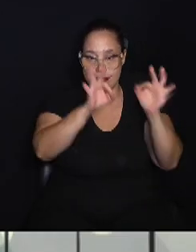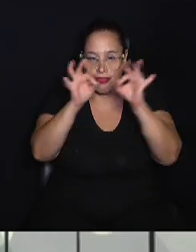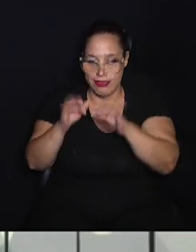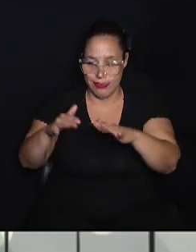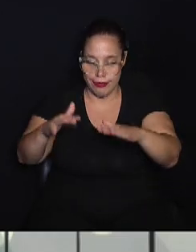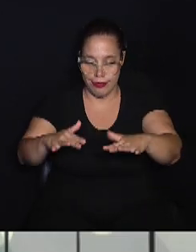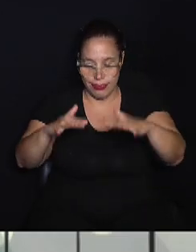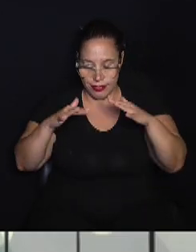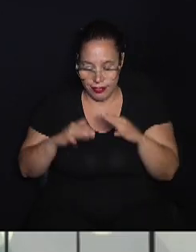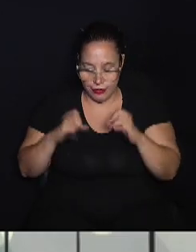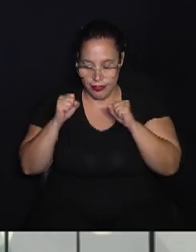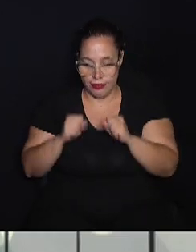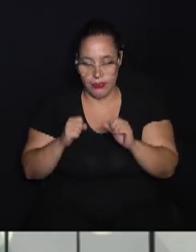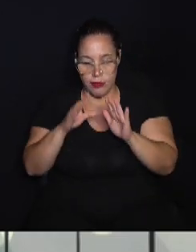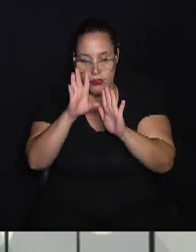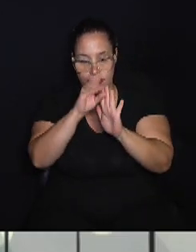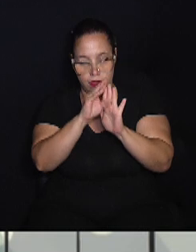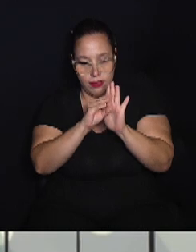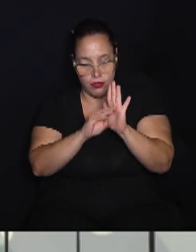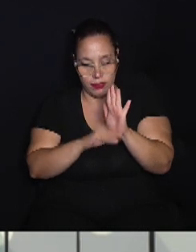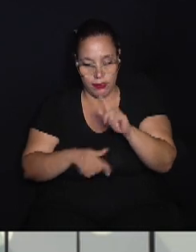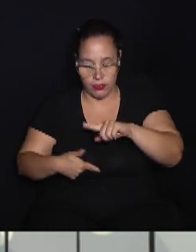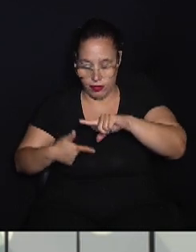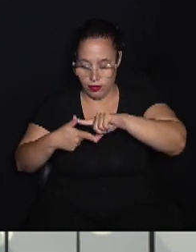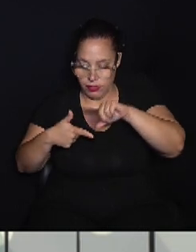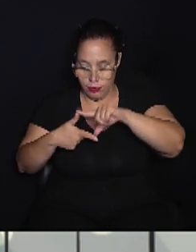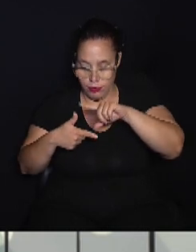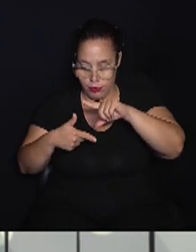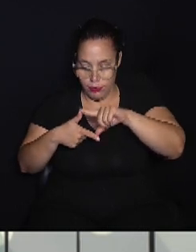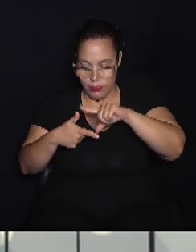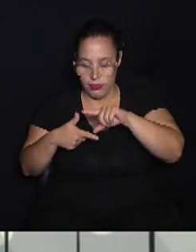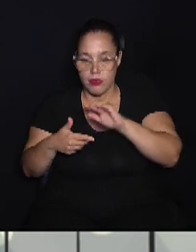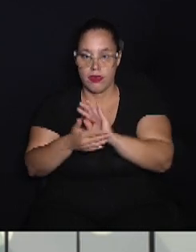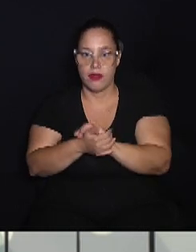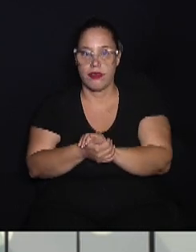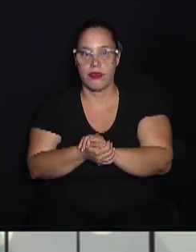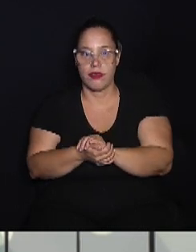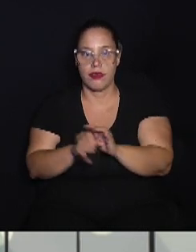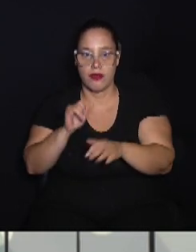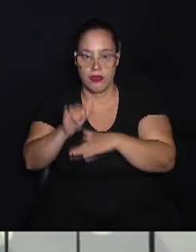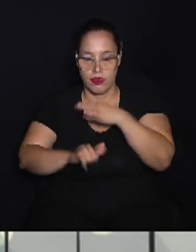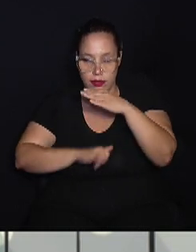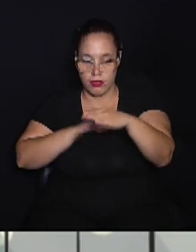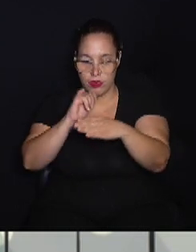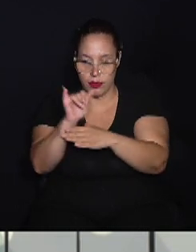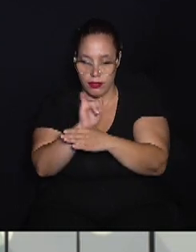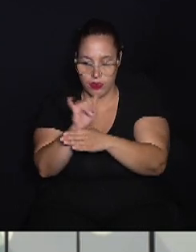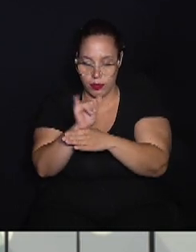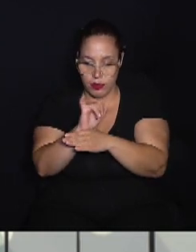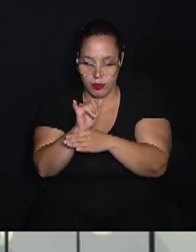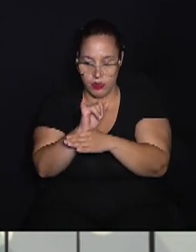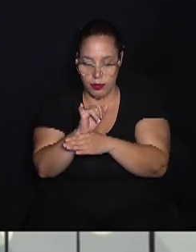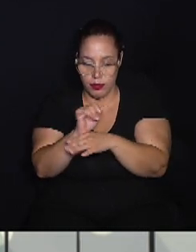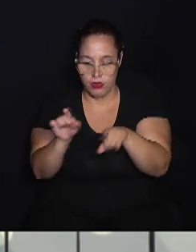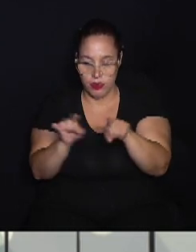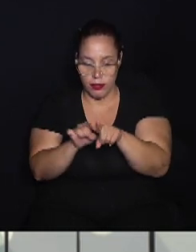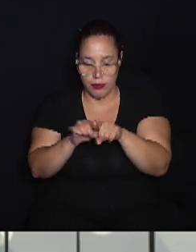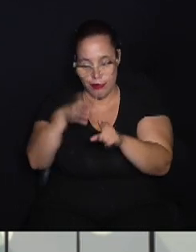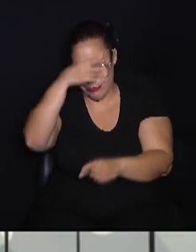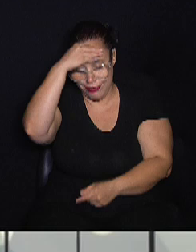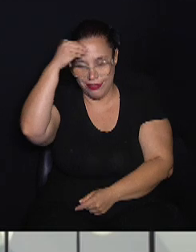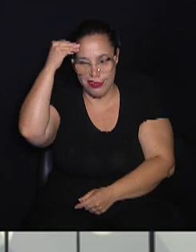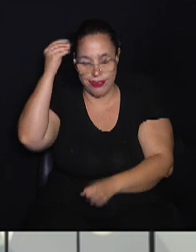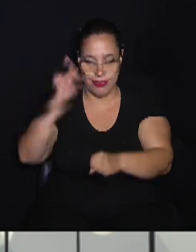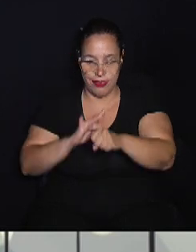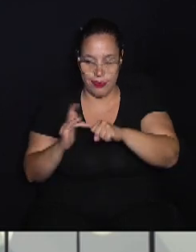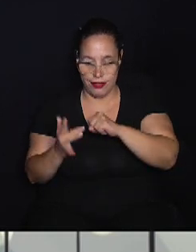companhia você pode conferir todos os quadros da nossa programação no YouTube da TV Câmara Campinas e também não se esqueça de